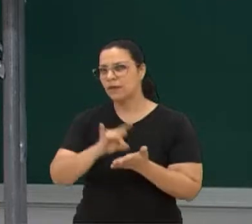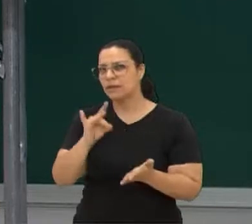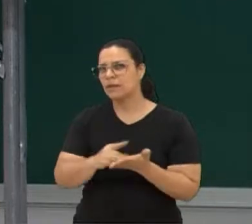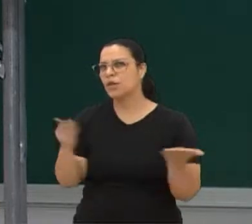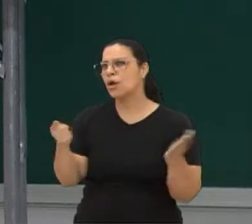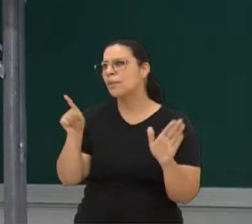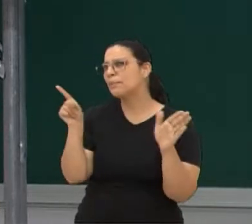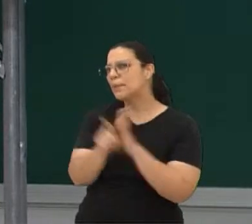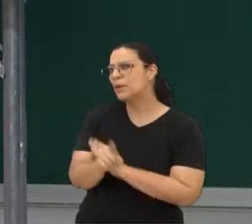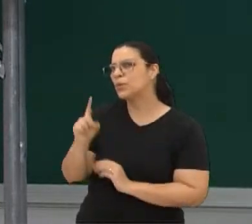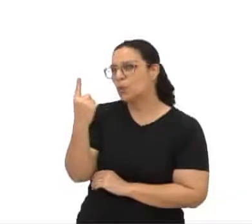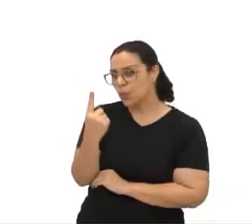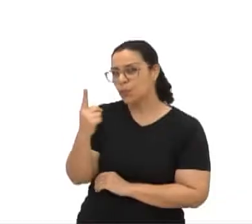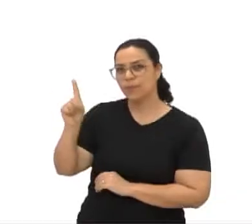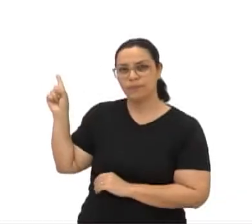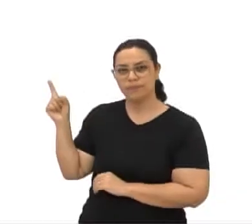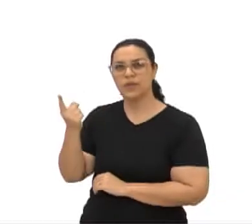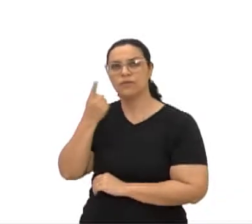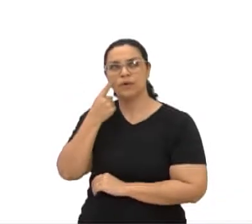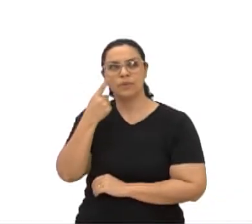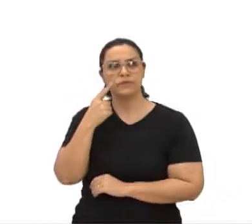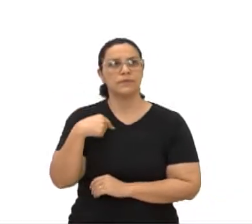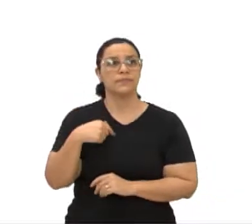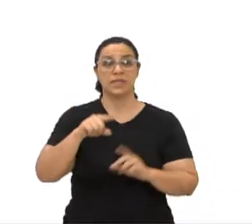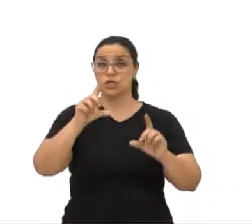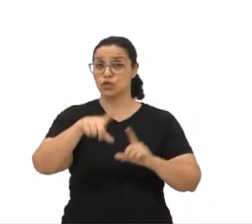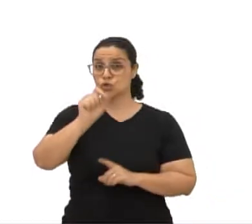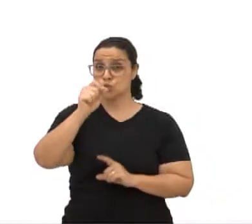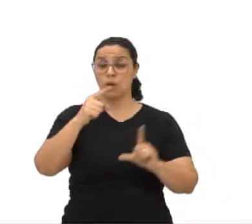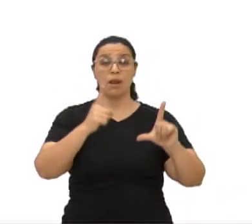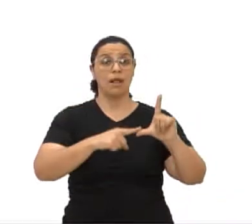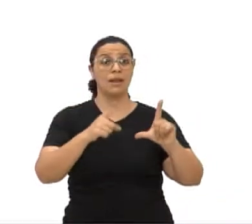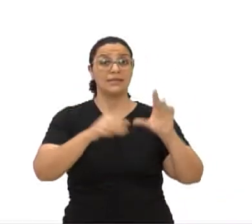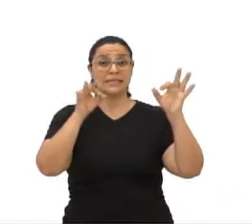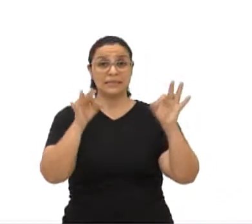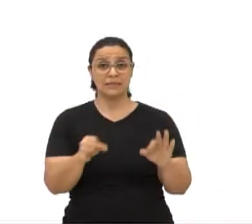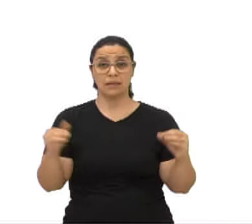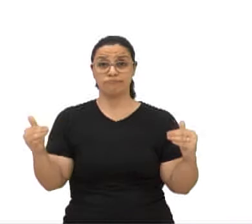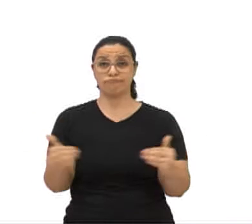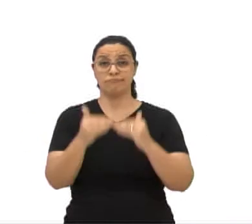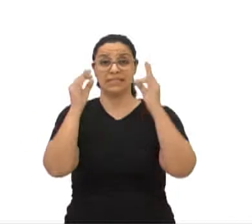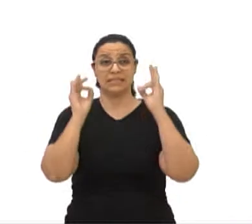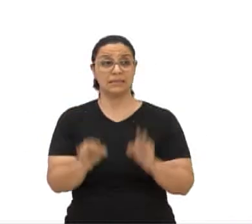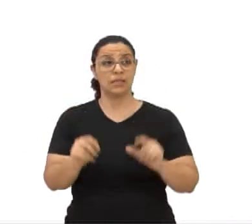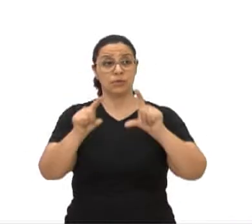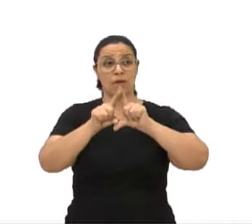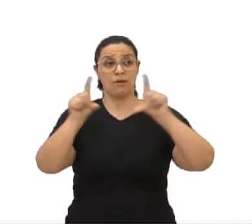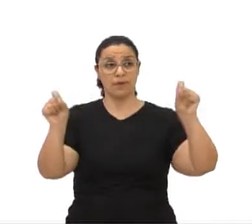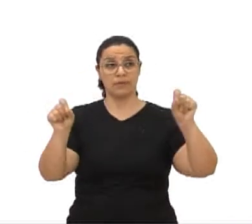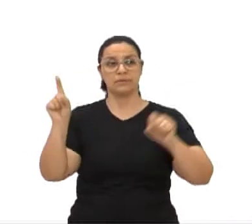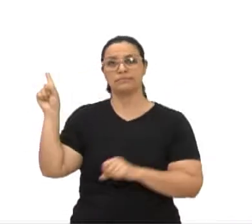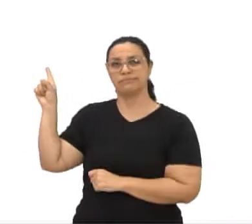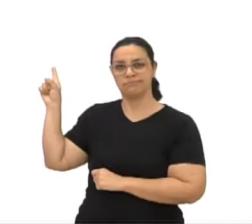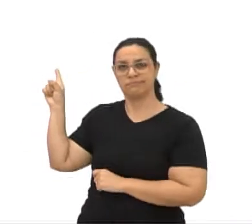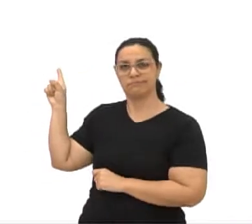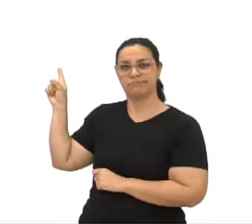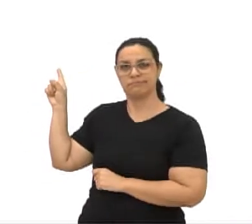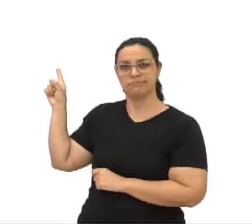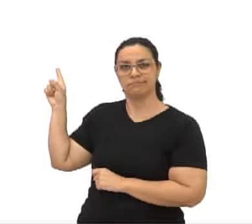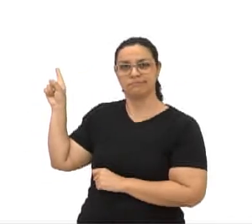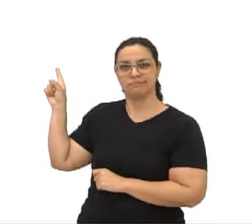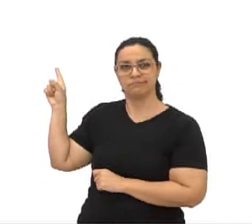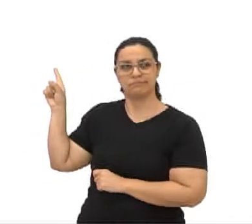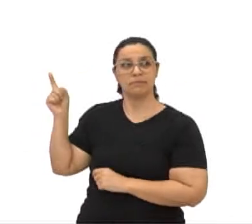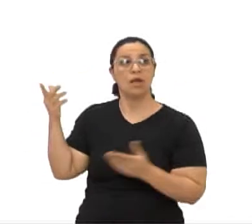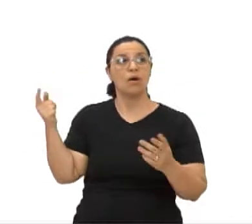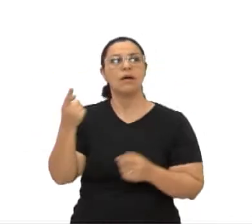e tal fazer o piso um vamos lá assinale a alternativa que corresponde ao significado da frase romântica do Huawei